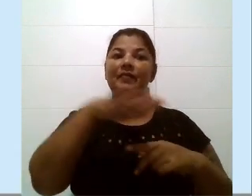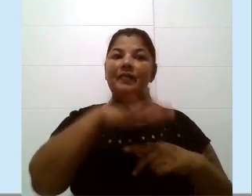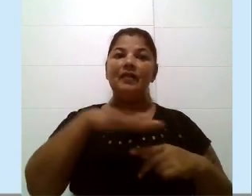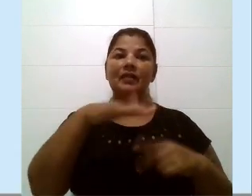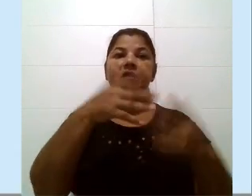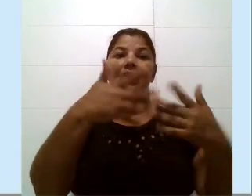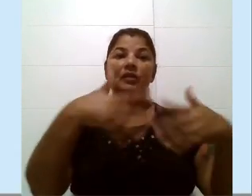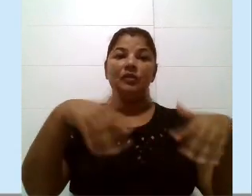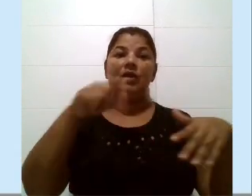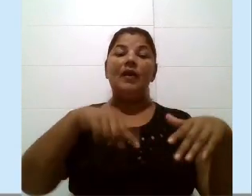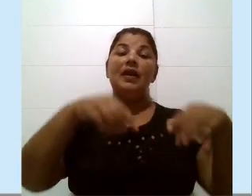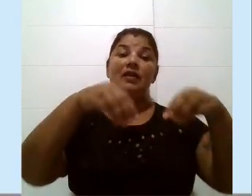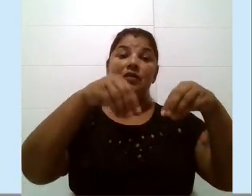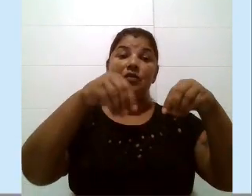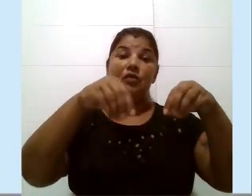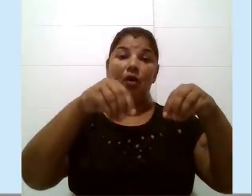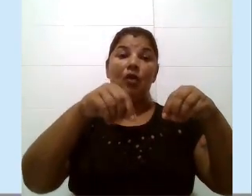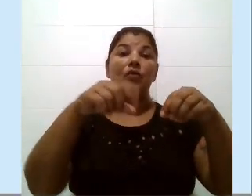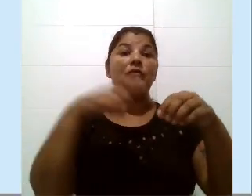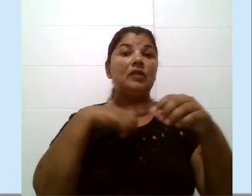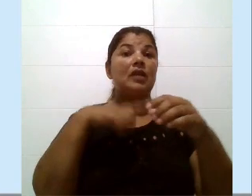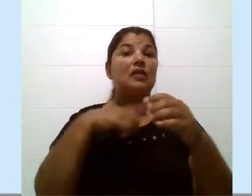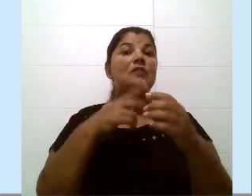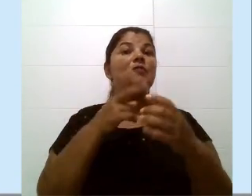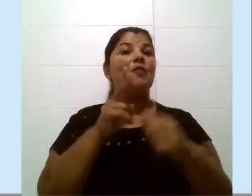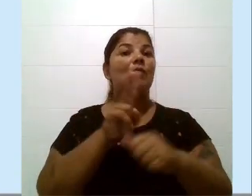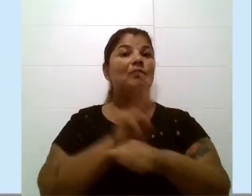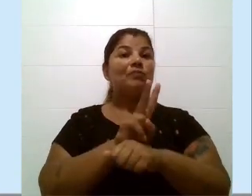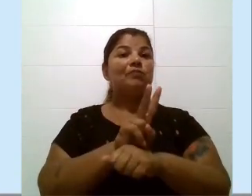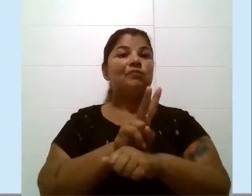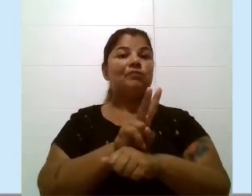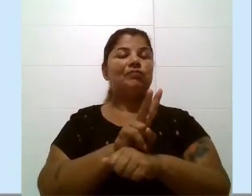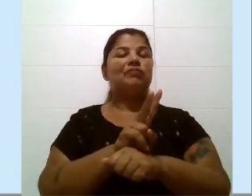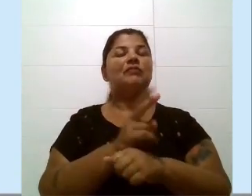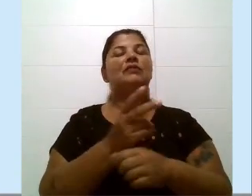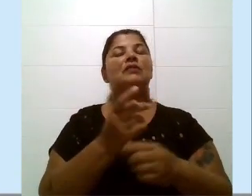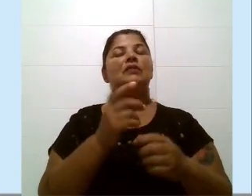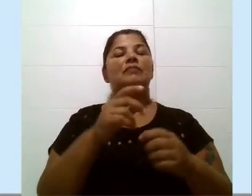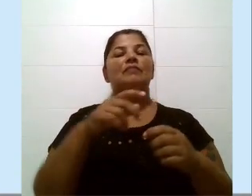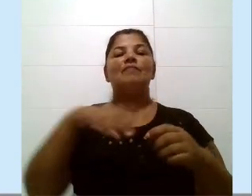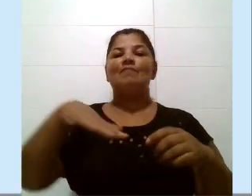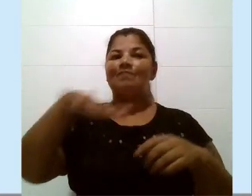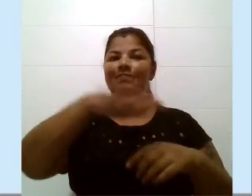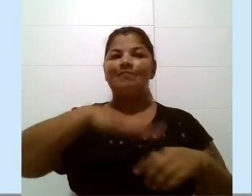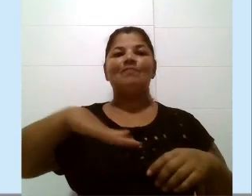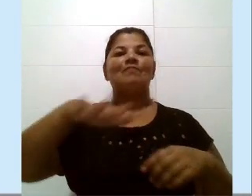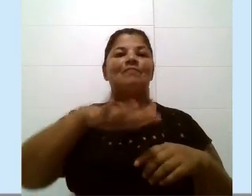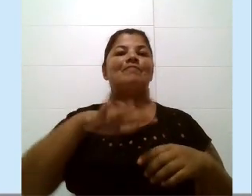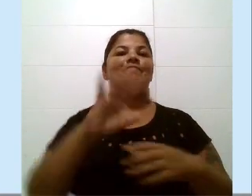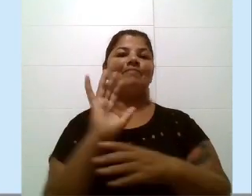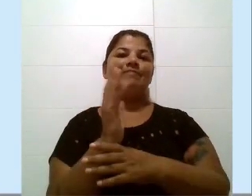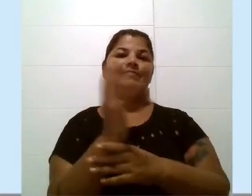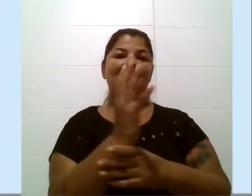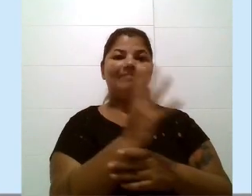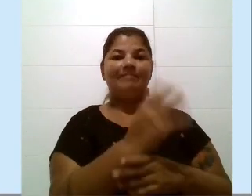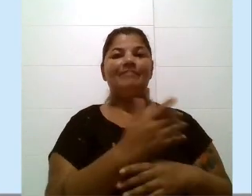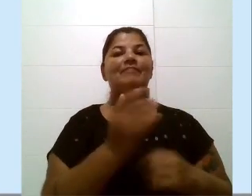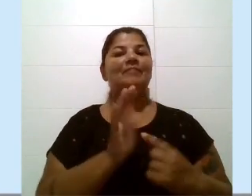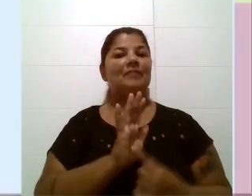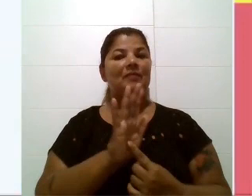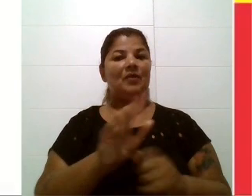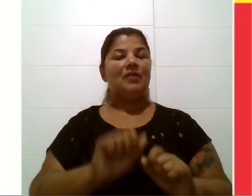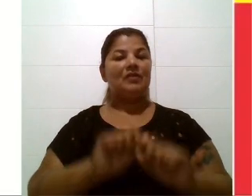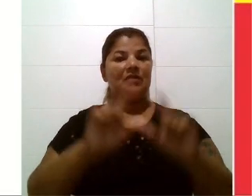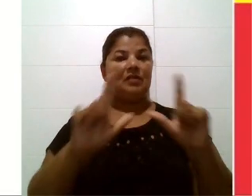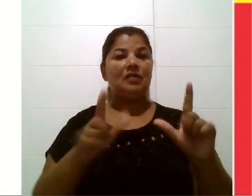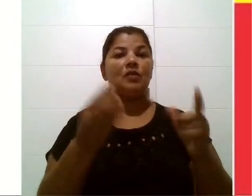muito importante para sustentar essas paisagens e a gente vai falar um pouquinho sobre ele. Vamos à aula. Gente, acompanha na tela mais uma vez.